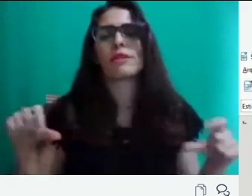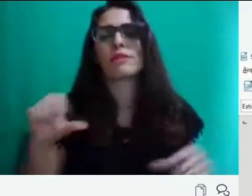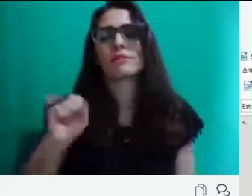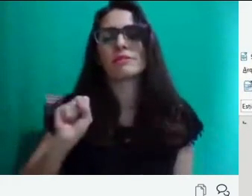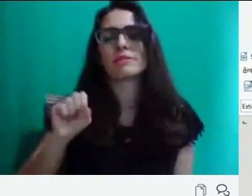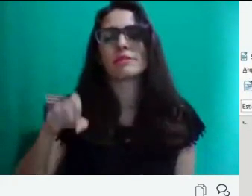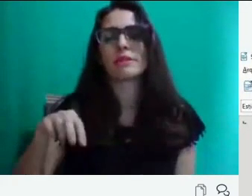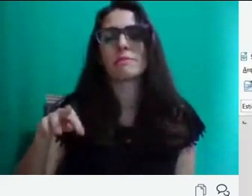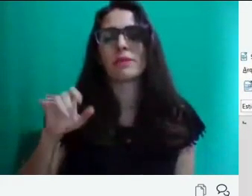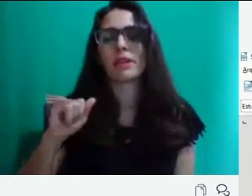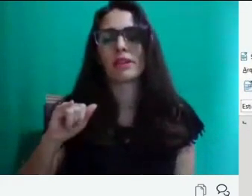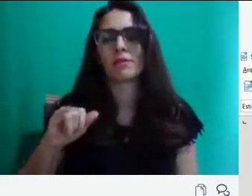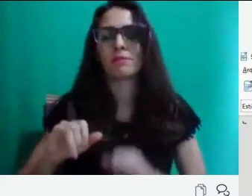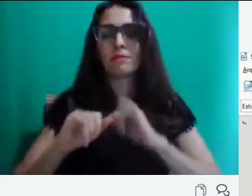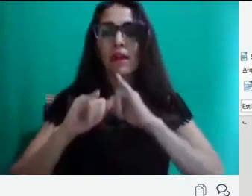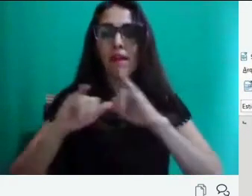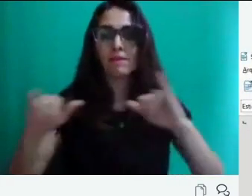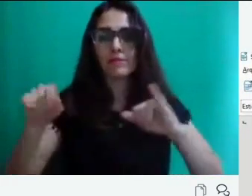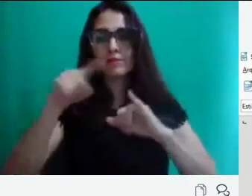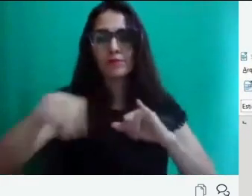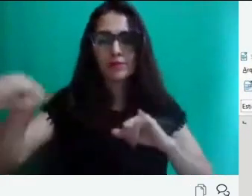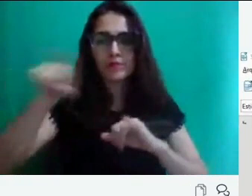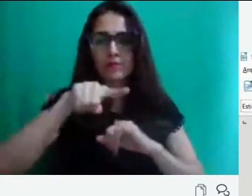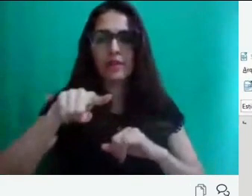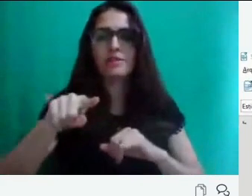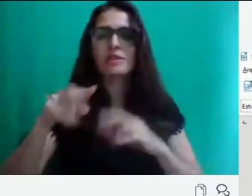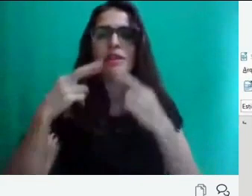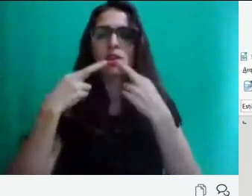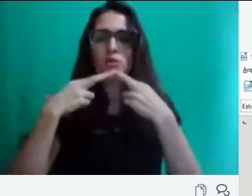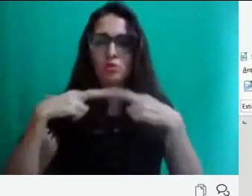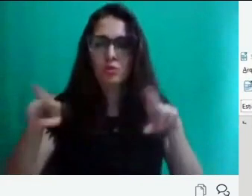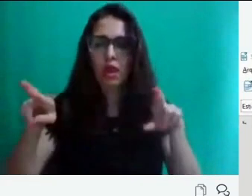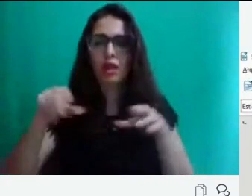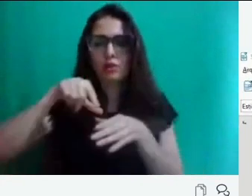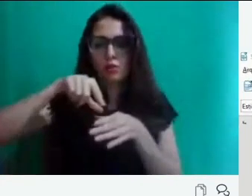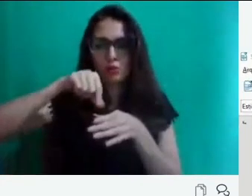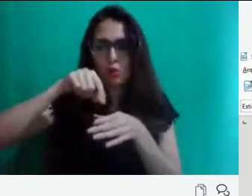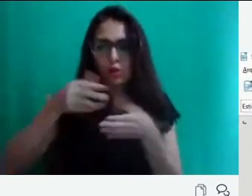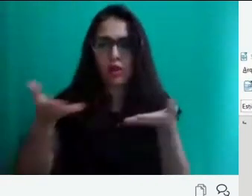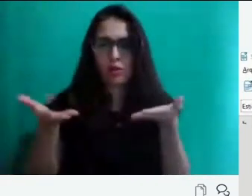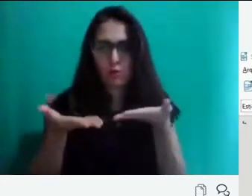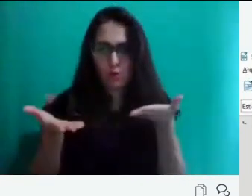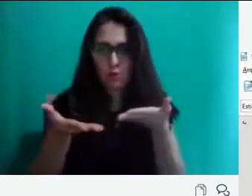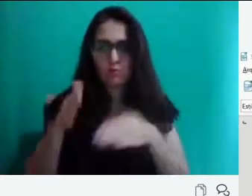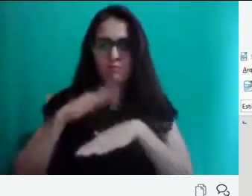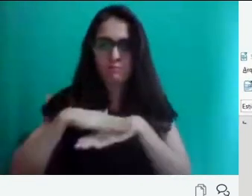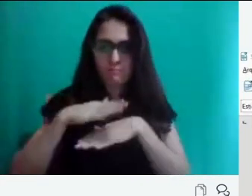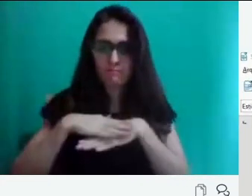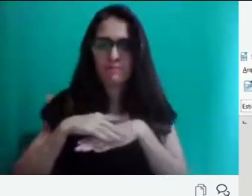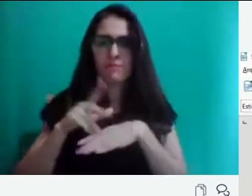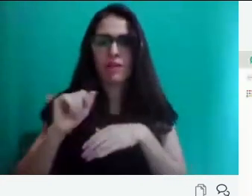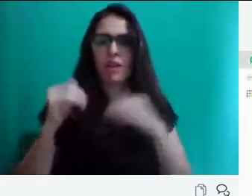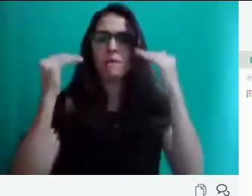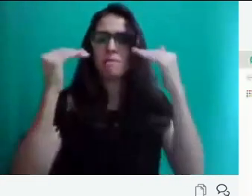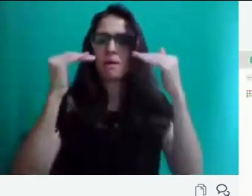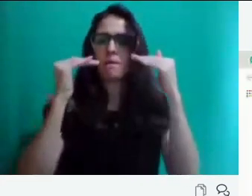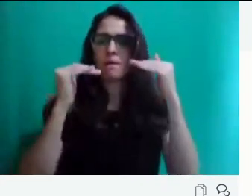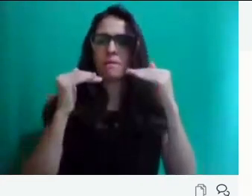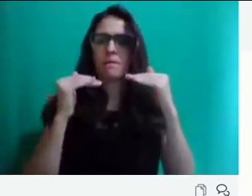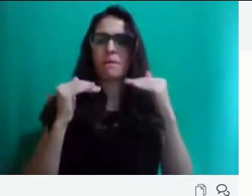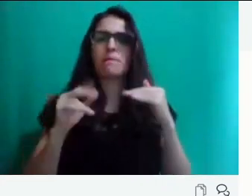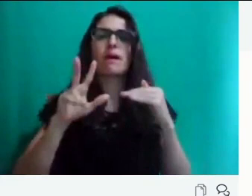Informamos aos candidatos que o resultado do sorteio realizado com a classificação preliminar